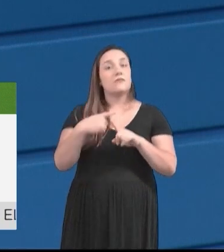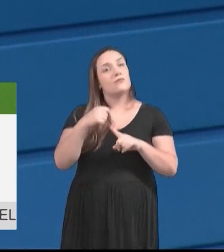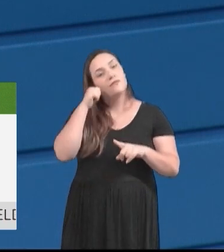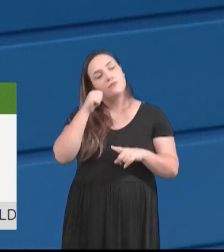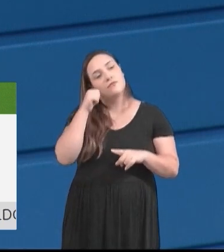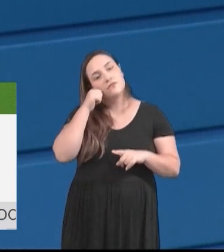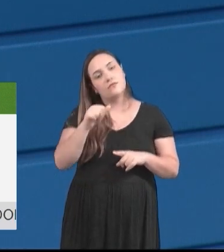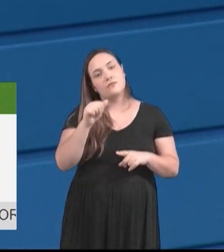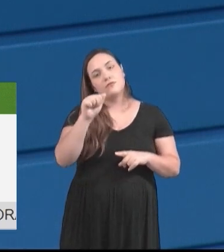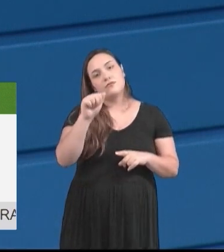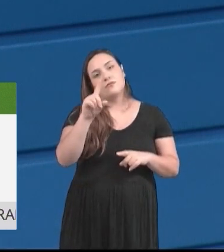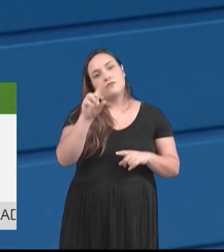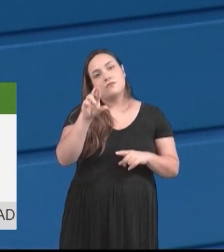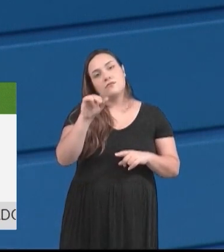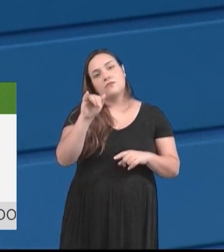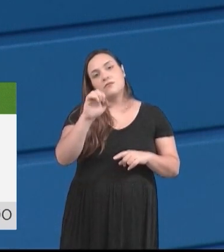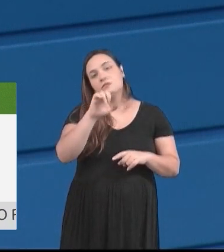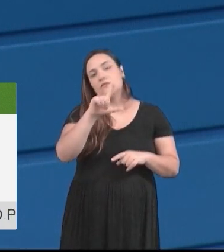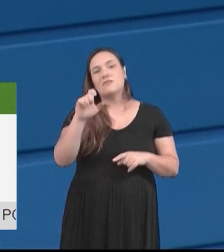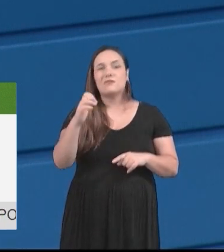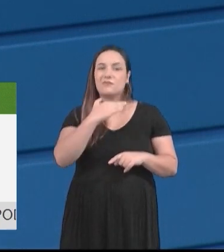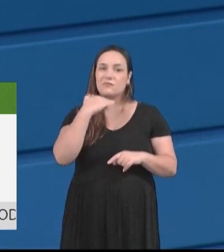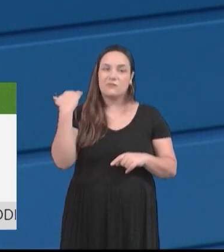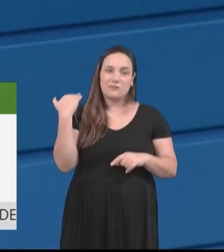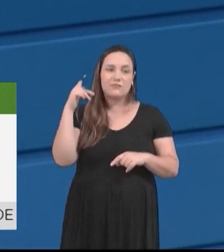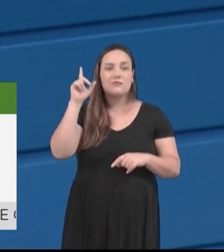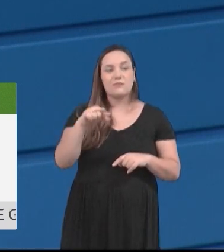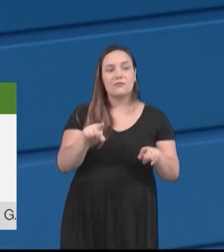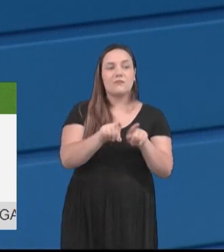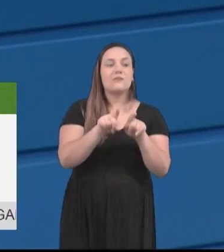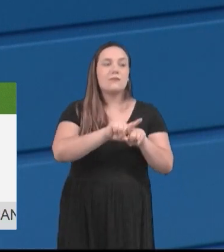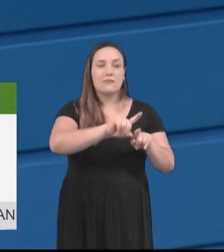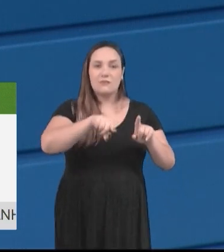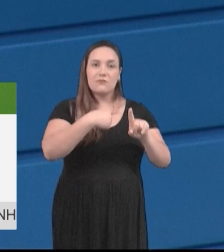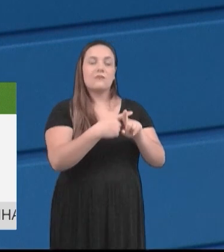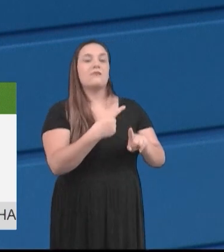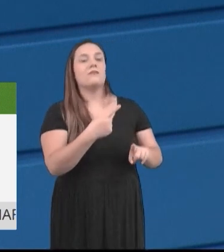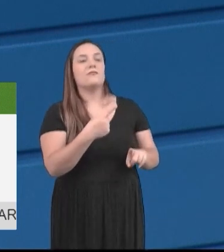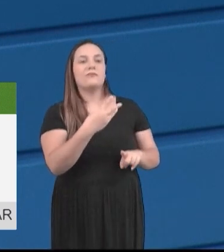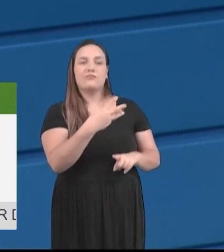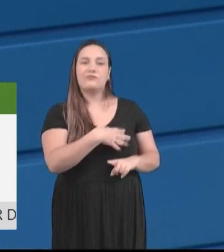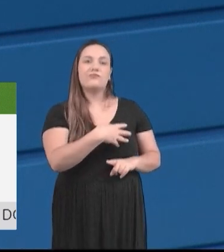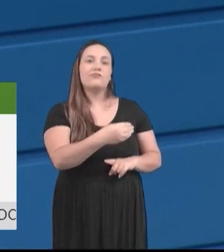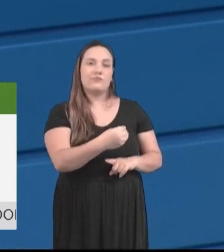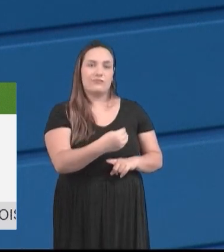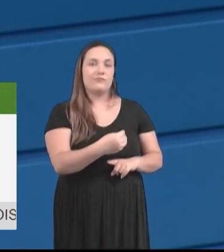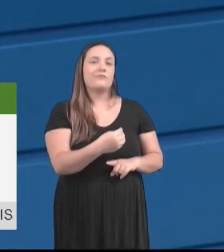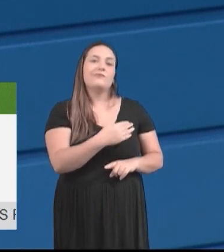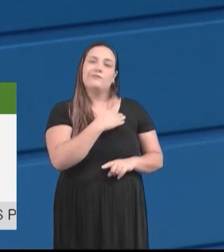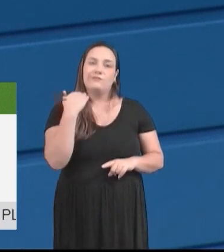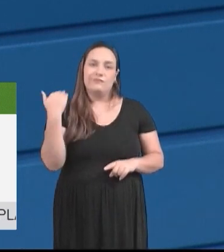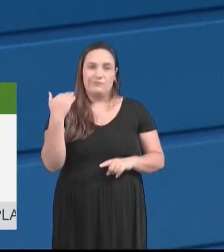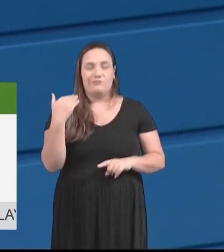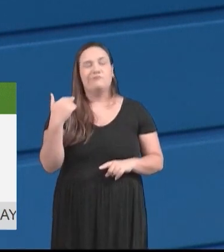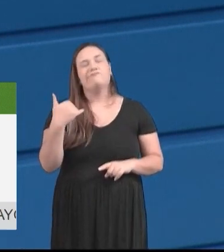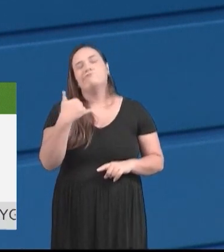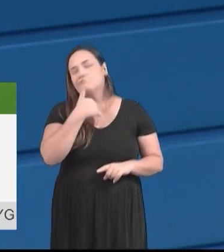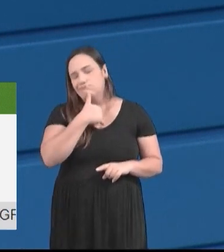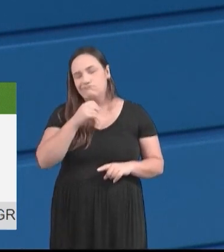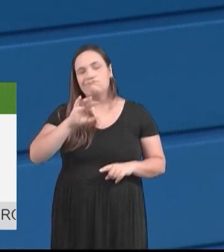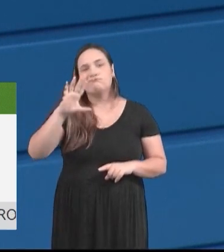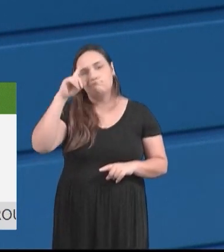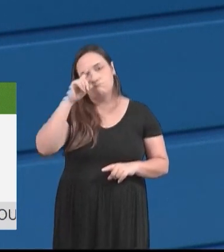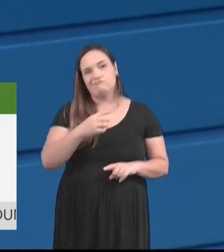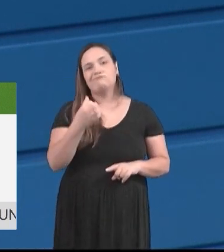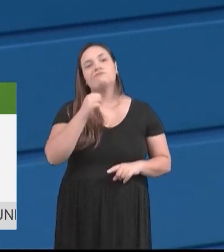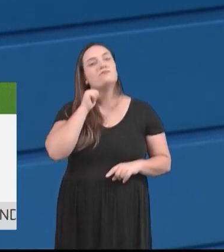Adriele Leite Lopes, sua esposa, e 3 filhos, em virtude do trágico acidente ocorrido no dia 6 de abril de 2025,